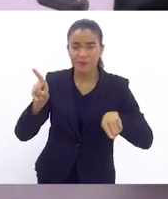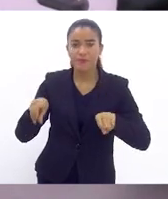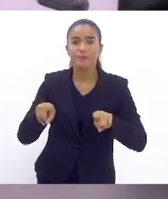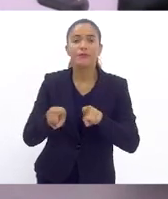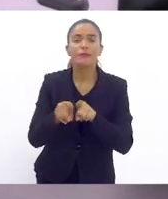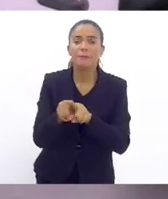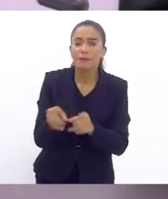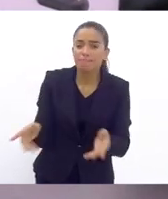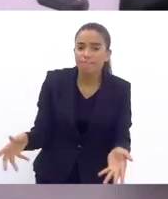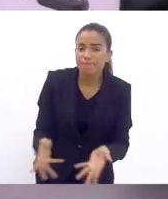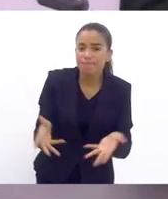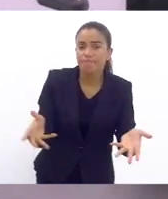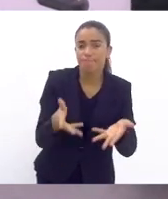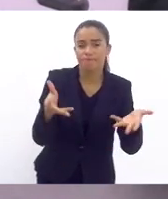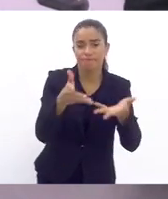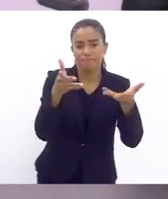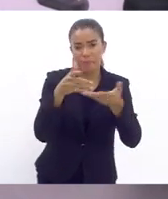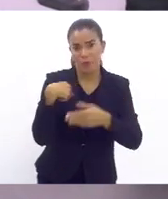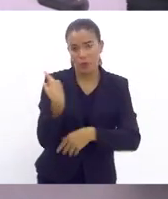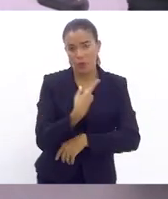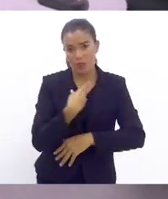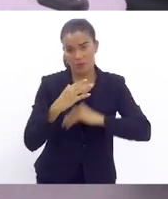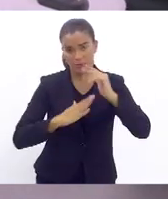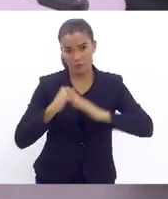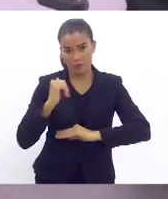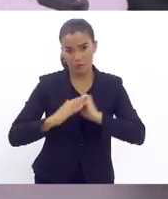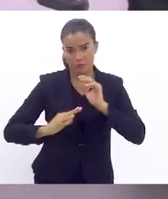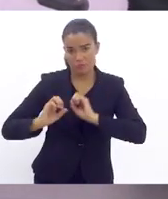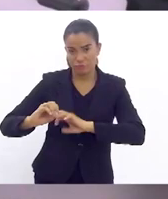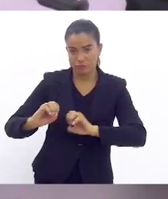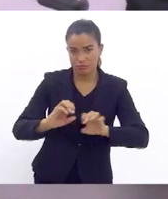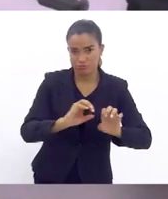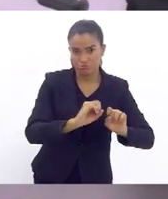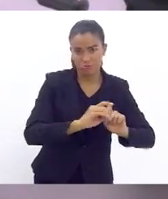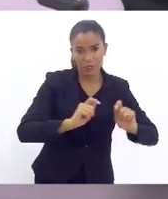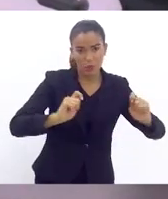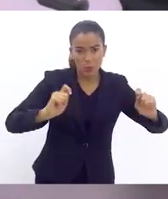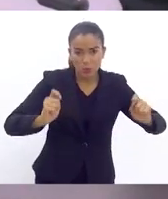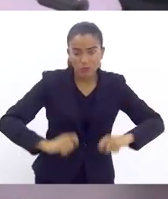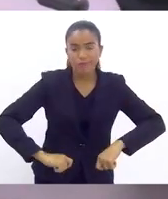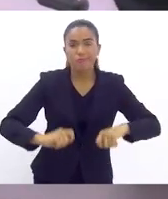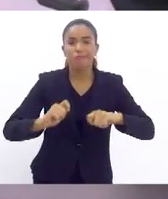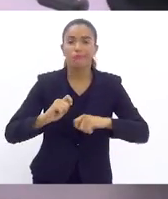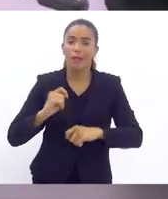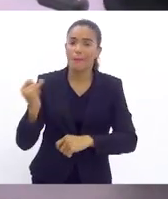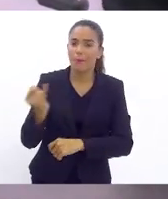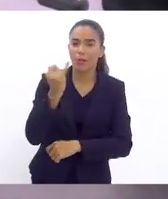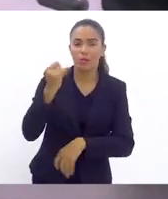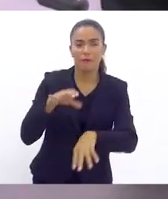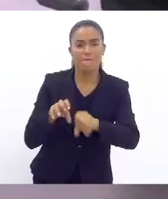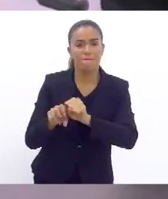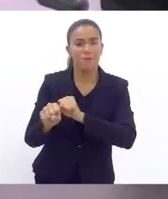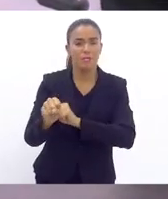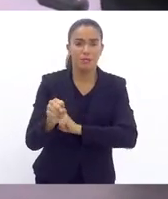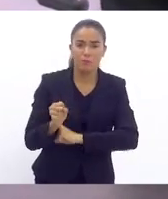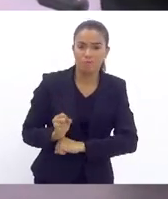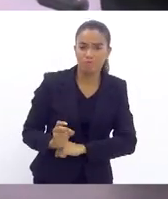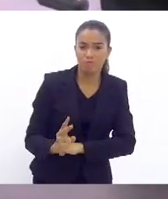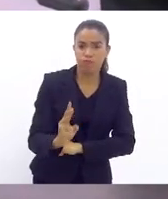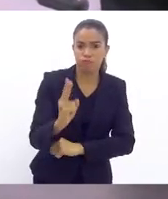incentivo que nós profissionais de nos capacitemos a importância de uma formação continuada